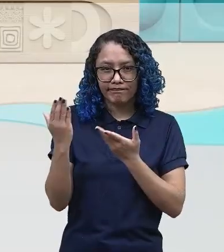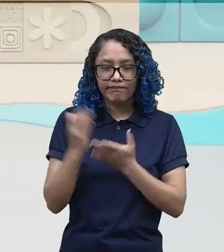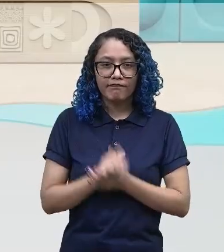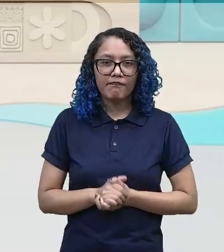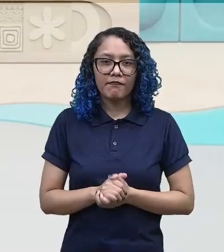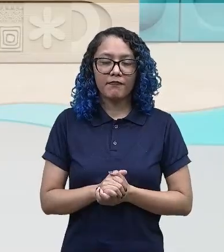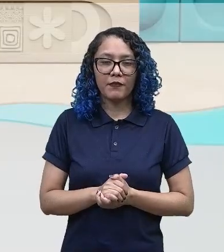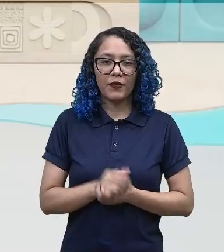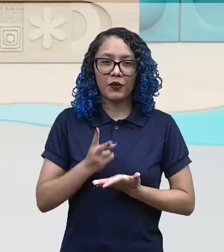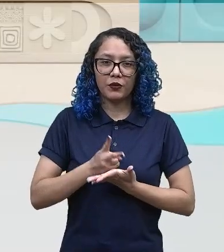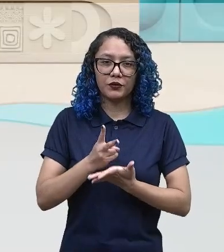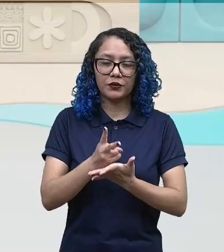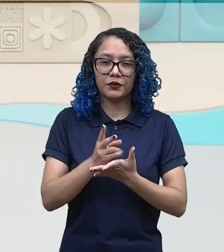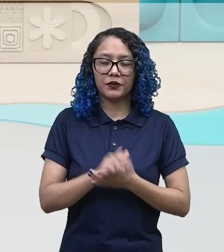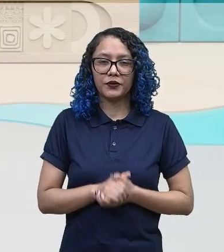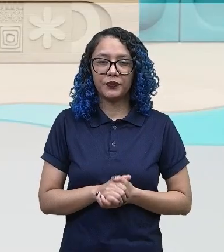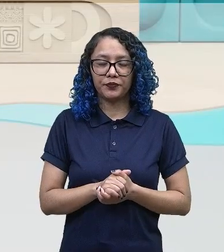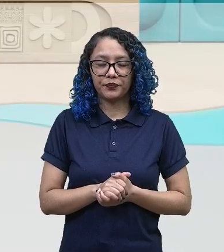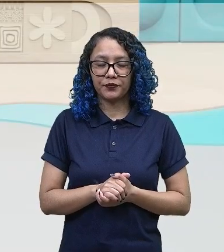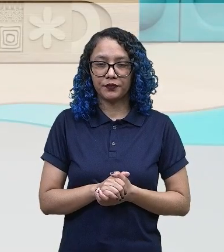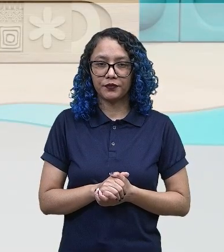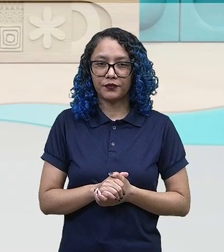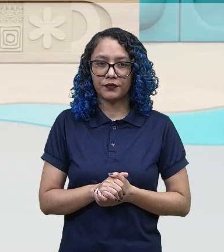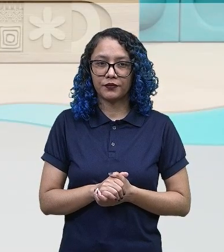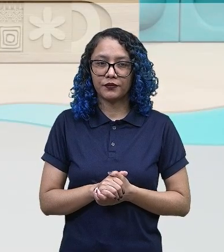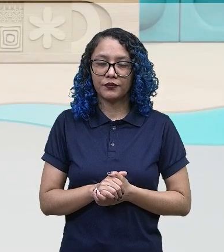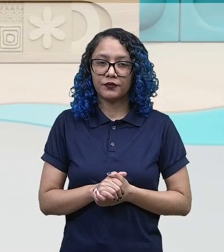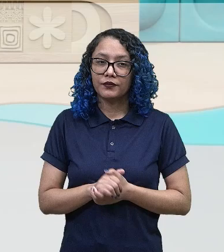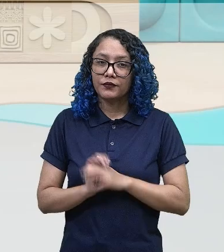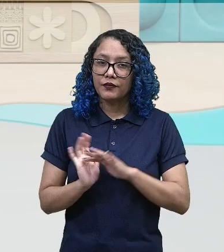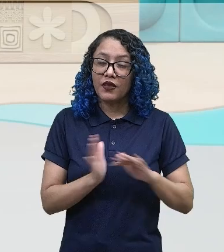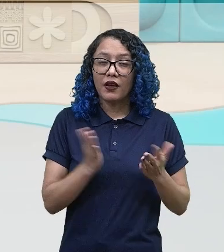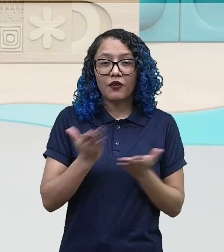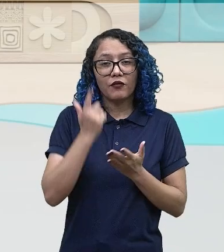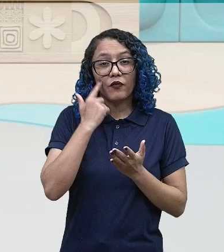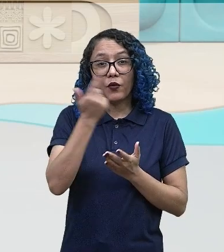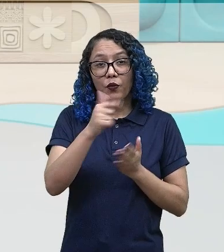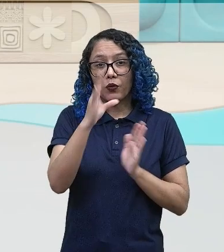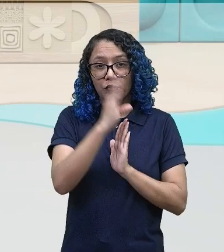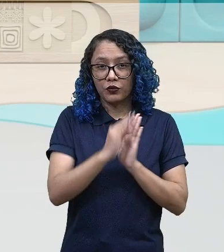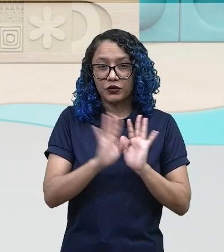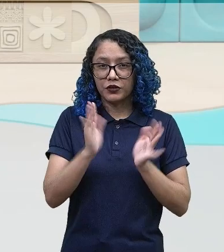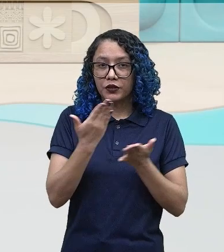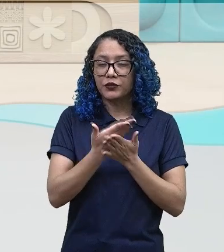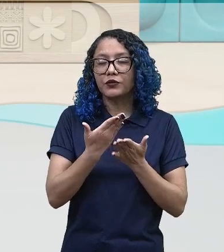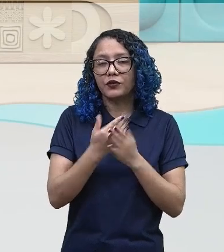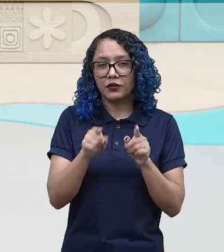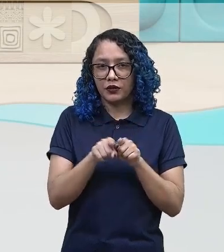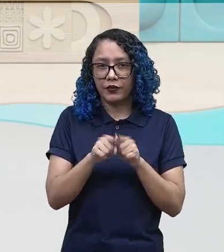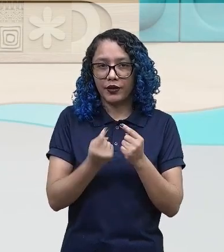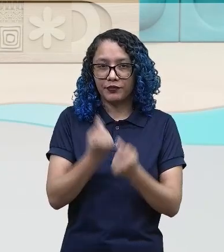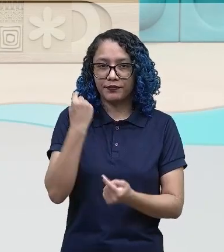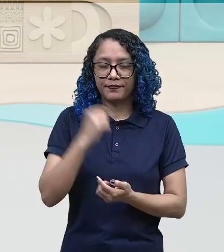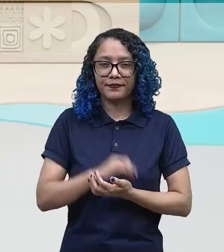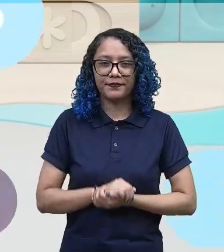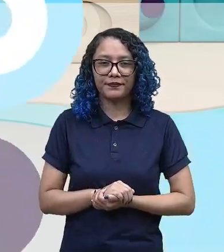vamos continuar esta nossa aula relembrando outro conteúdo que a gente trabalhou ao longo da nossa unidade. Vamos